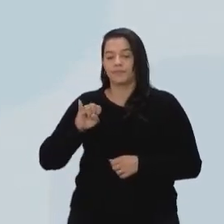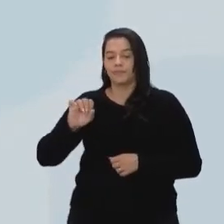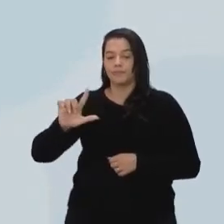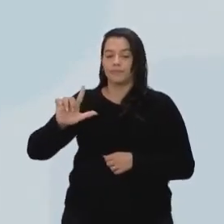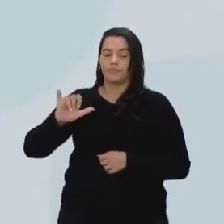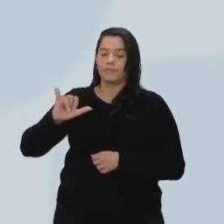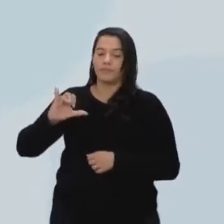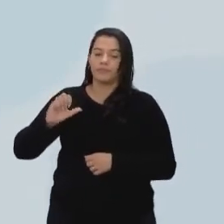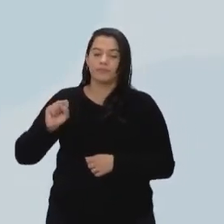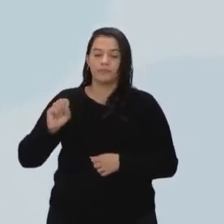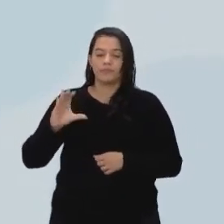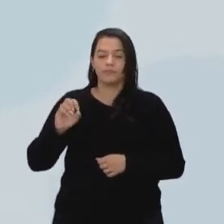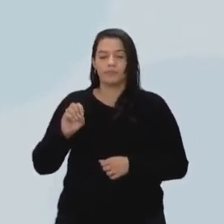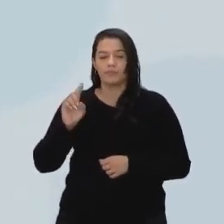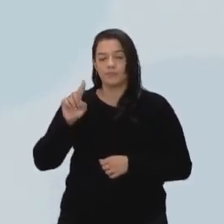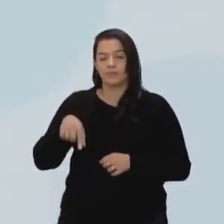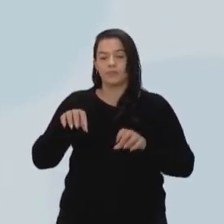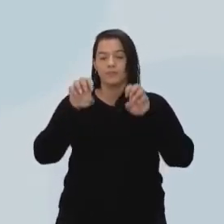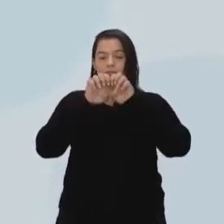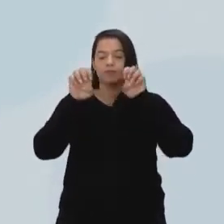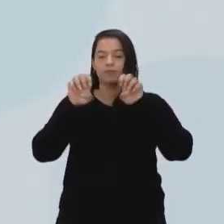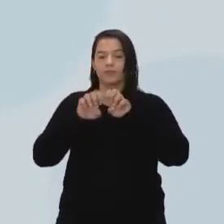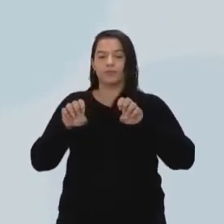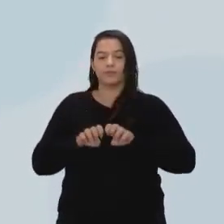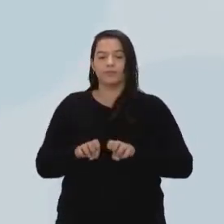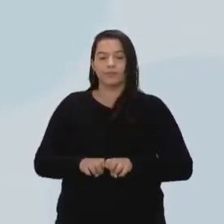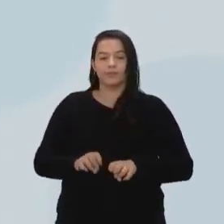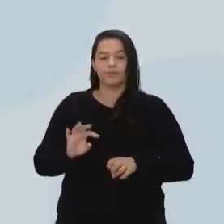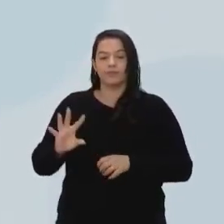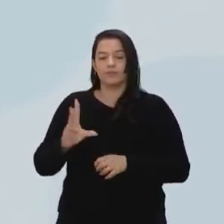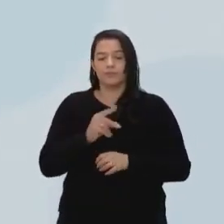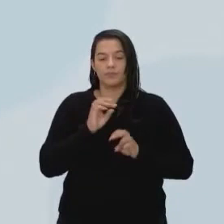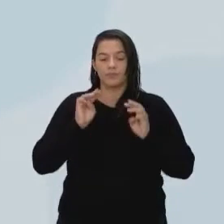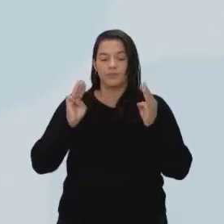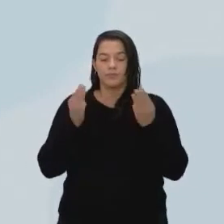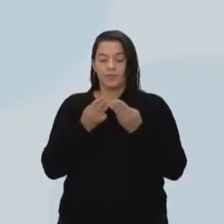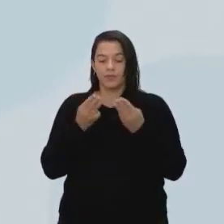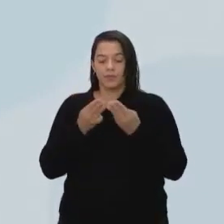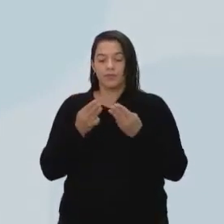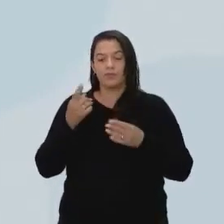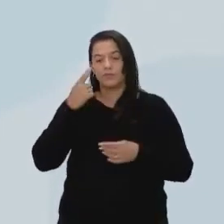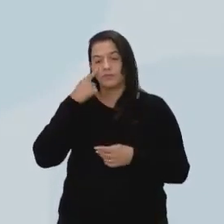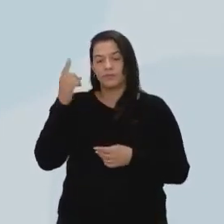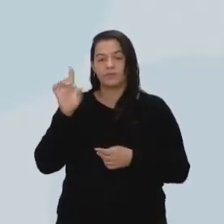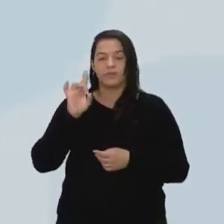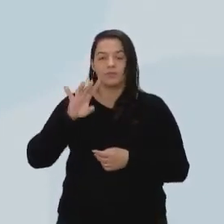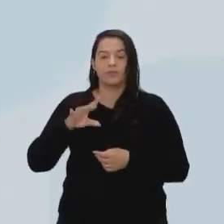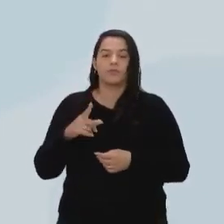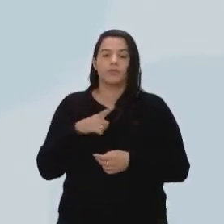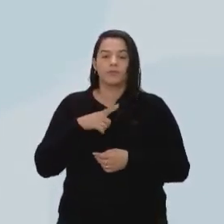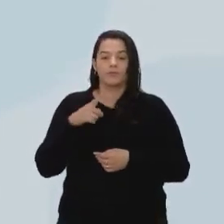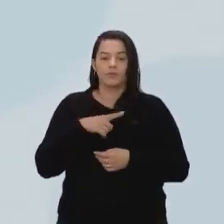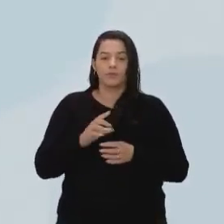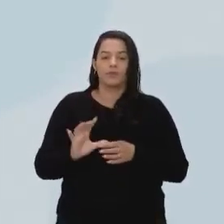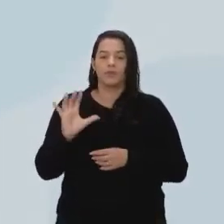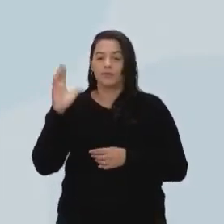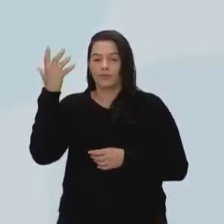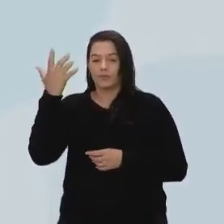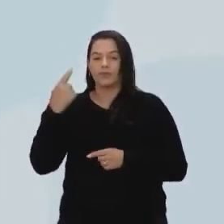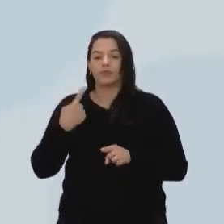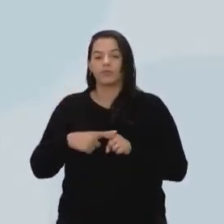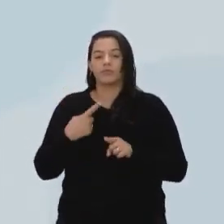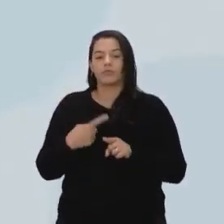é o que dá a estruturação da molécula. Então, certo, a molécula do silicato só existe, só acontece